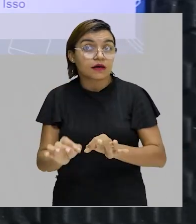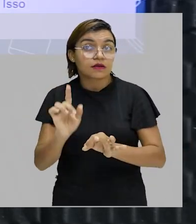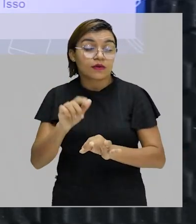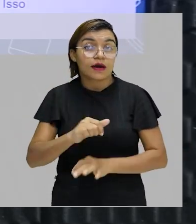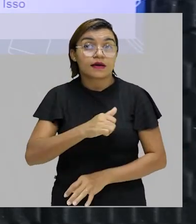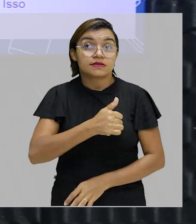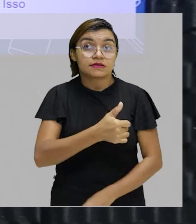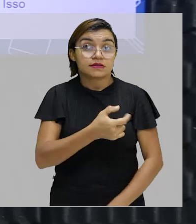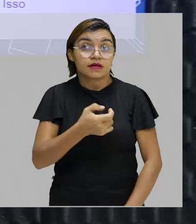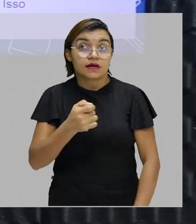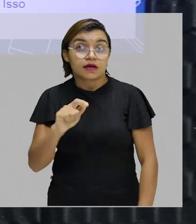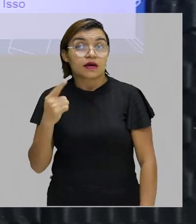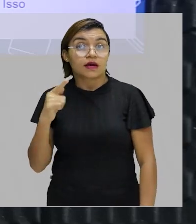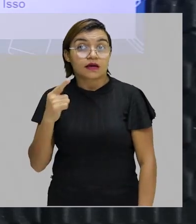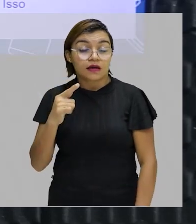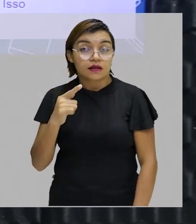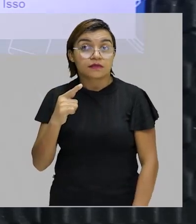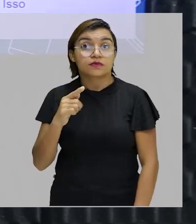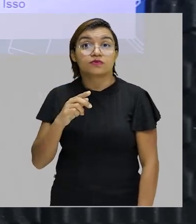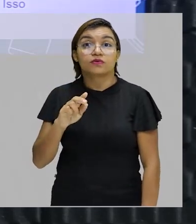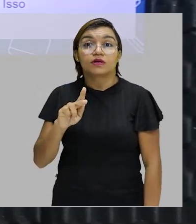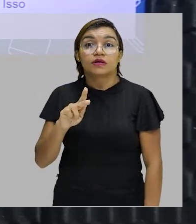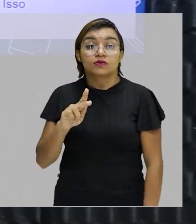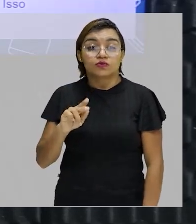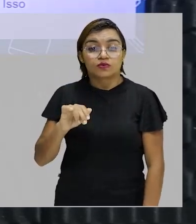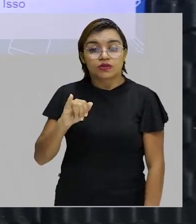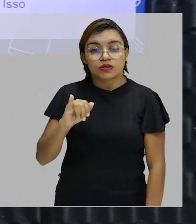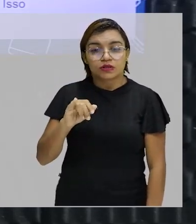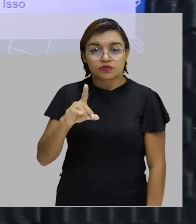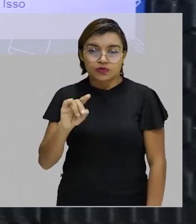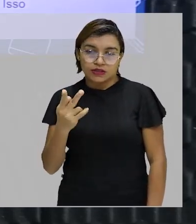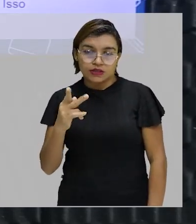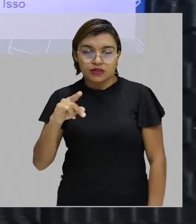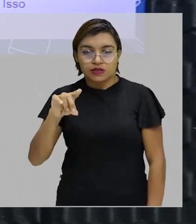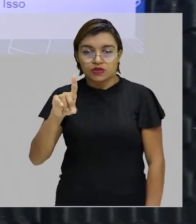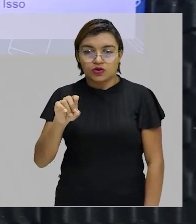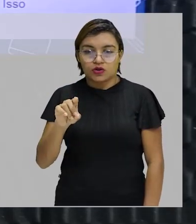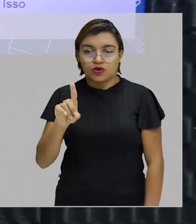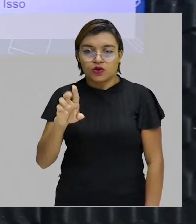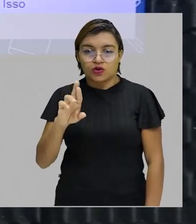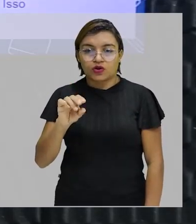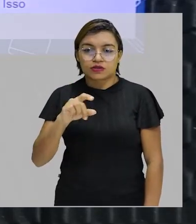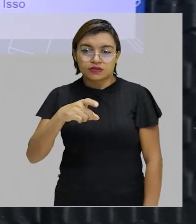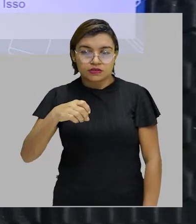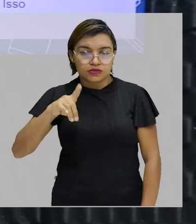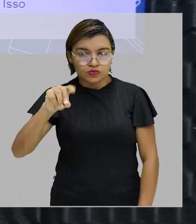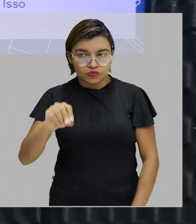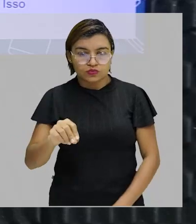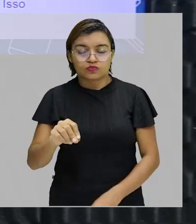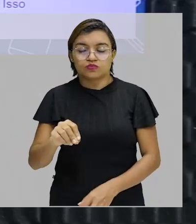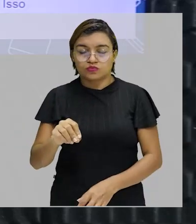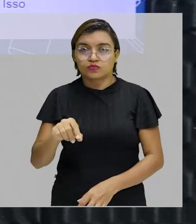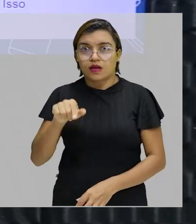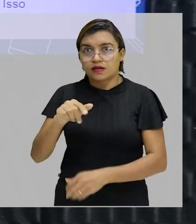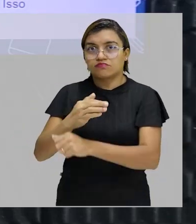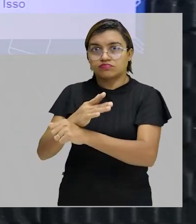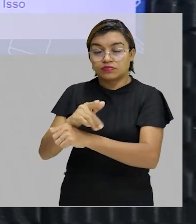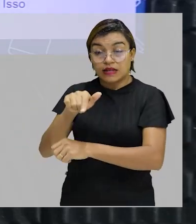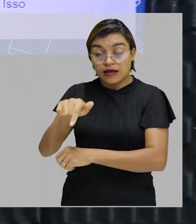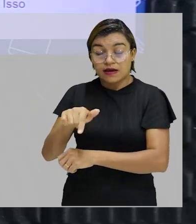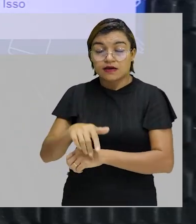100 gramas do hidróxido de sódio. Então, o cálculo vai envolver agora o hidróxido de sódio com